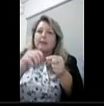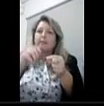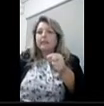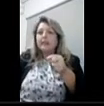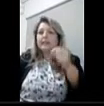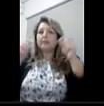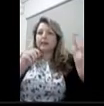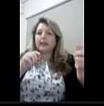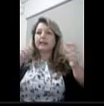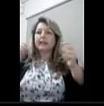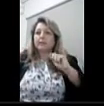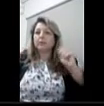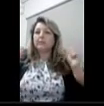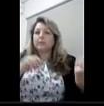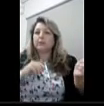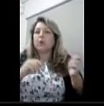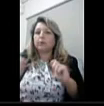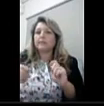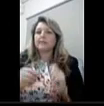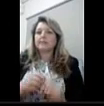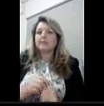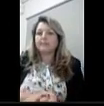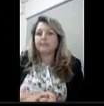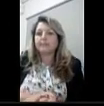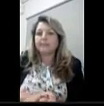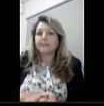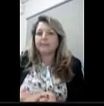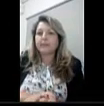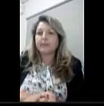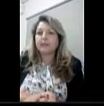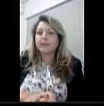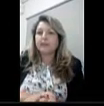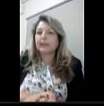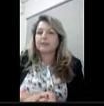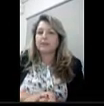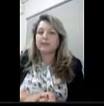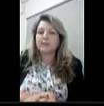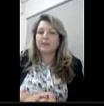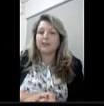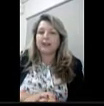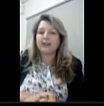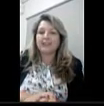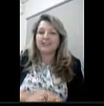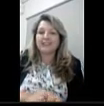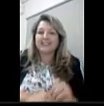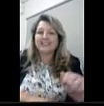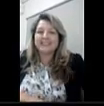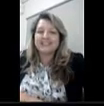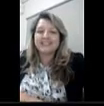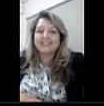palavra e vai anotando outras. Era só isso, Laura.